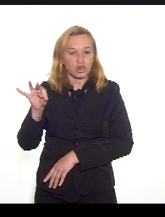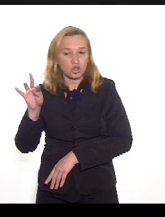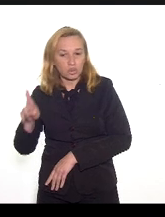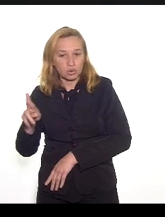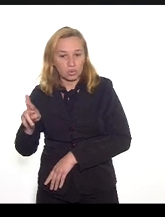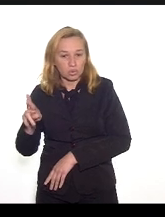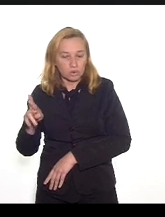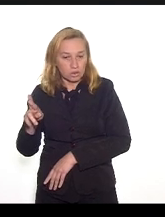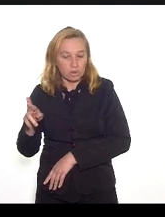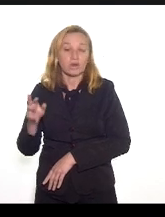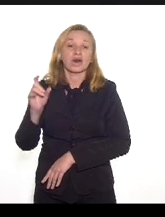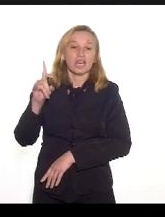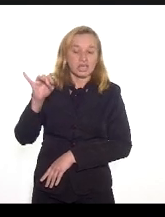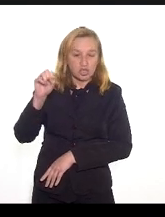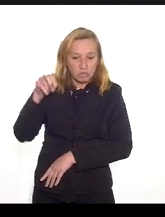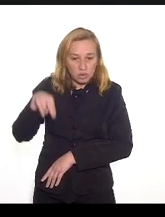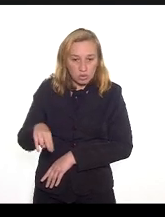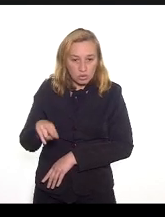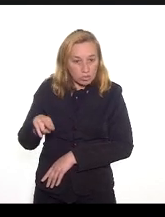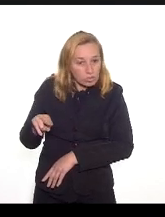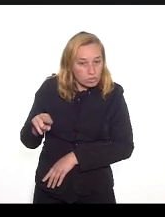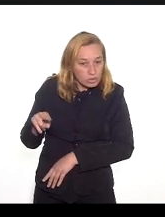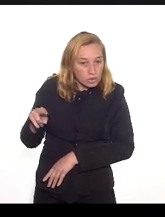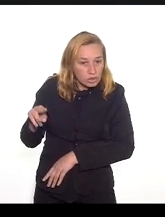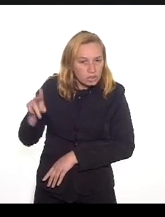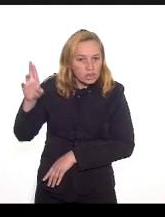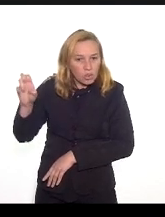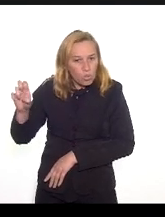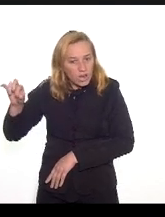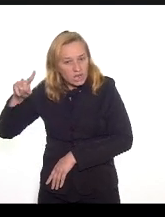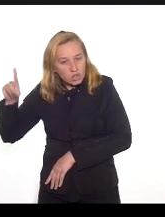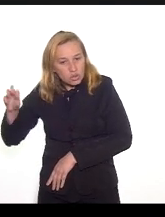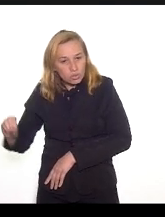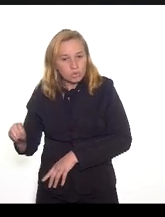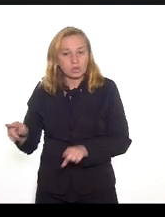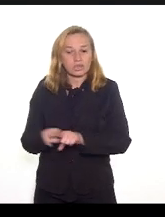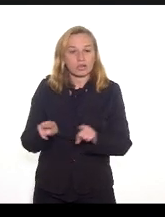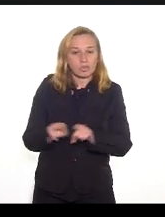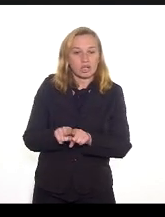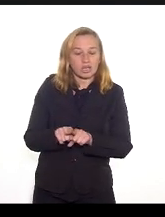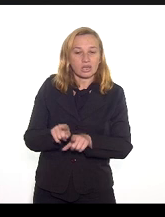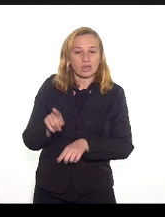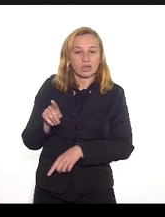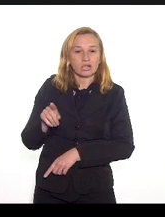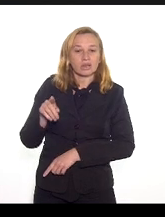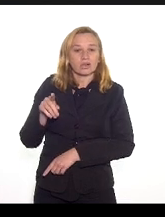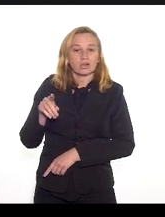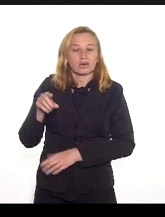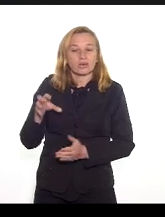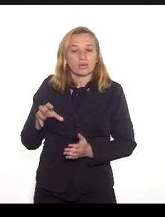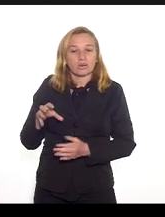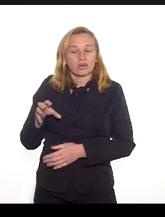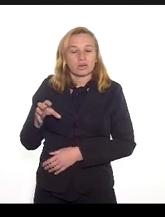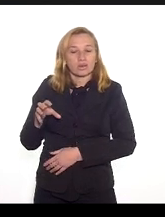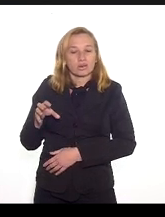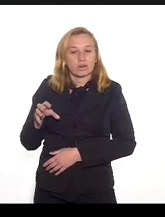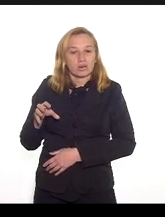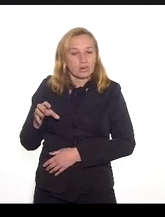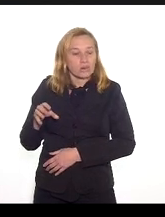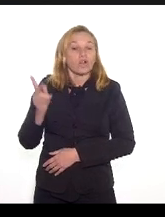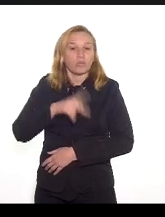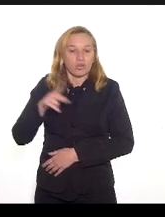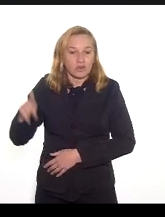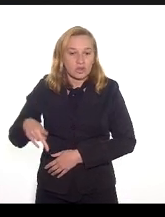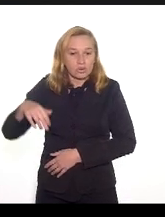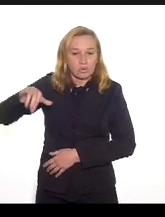ao professor Edmilson Monteiro, pró-reitor de extensão da UESO, e ao professor Marcelo Mux, diretor da Unidade de Construção Naval da UESO, ao